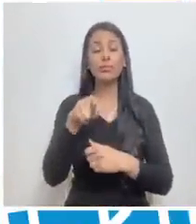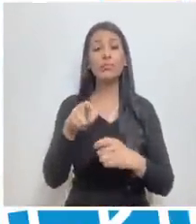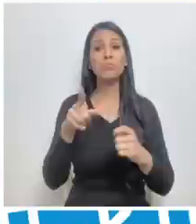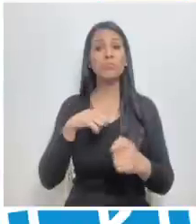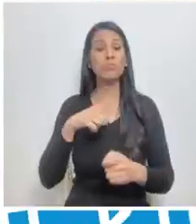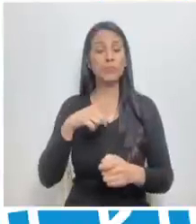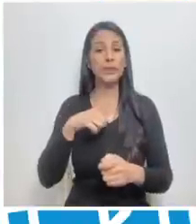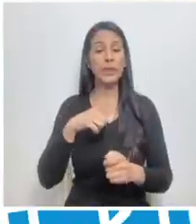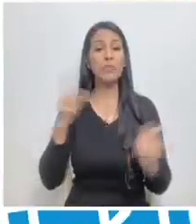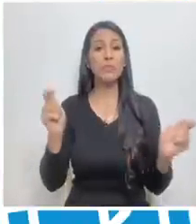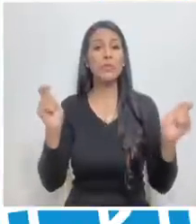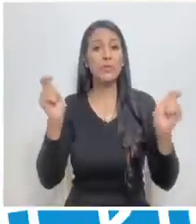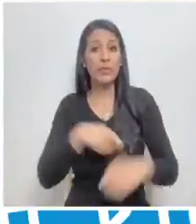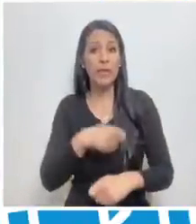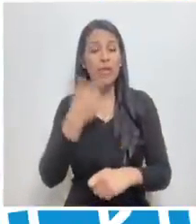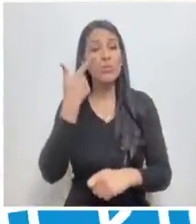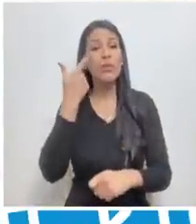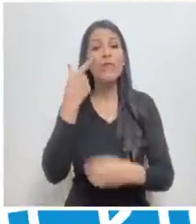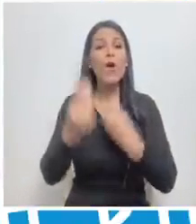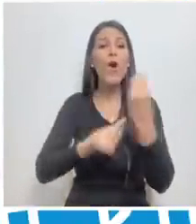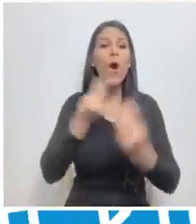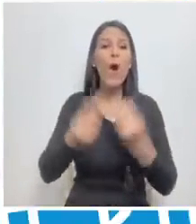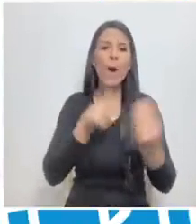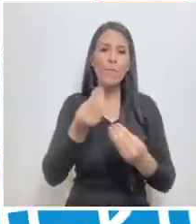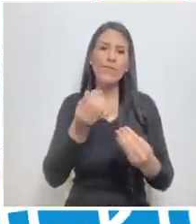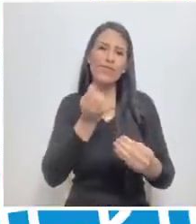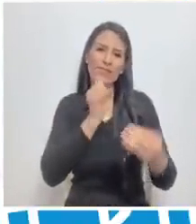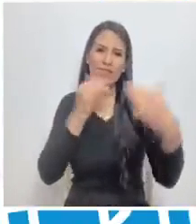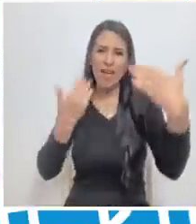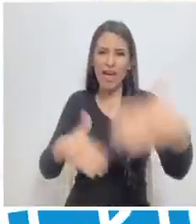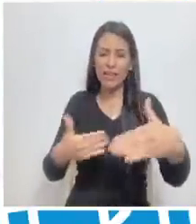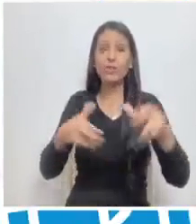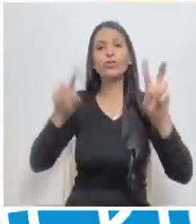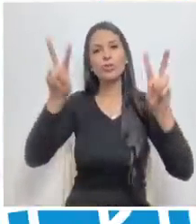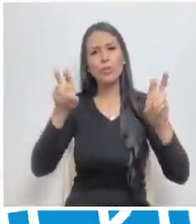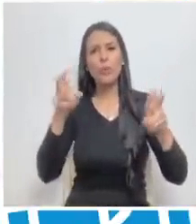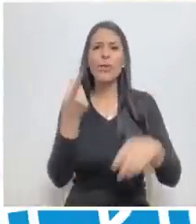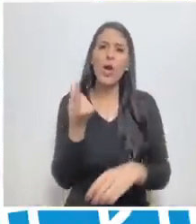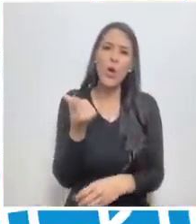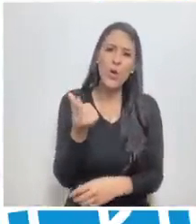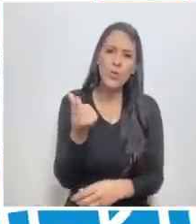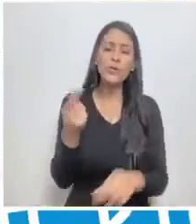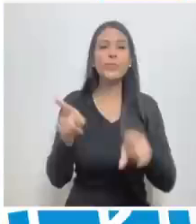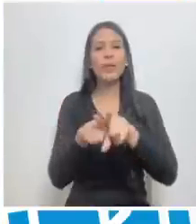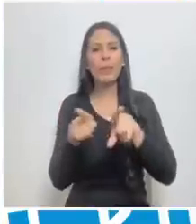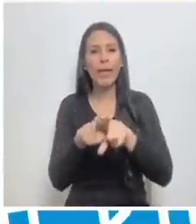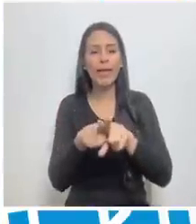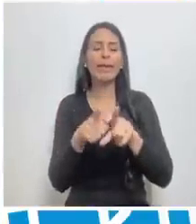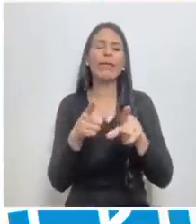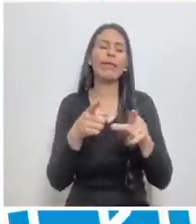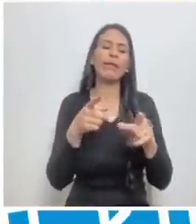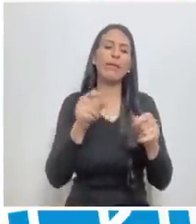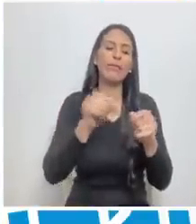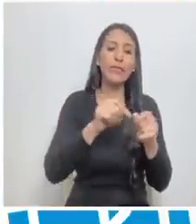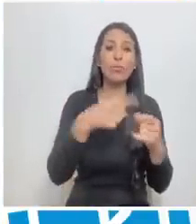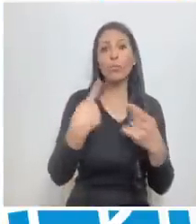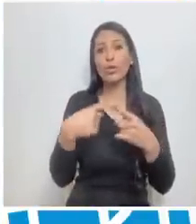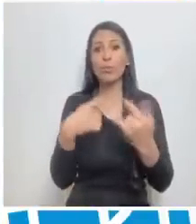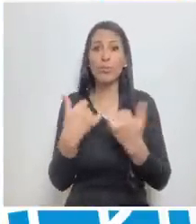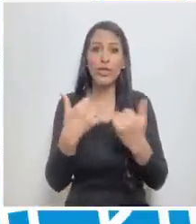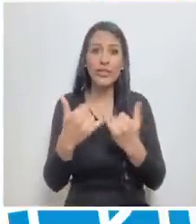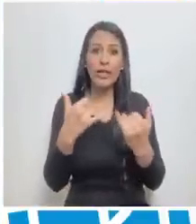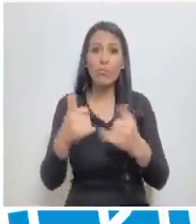da precisão dos testes, quanto no aspecto dos custos. Ele pode reduzir o tempo médio de testagem,